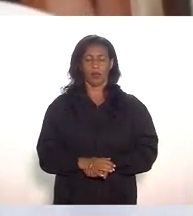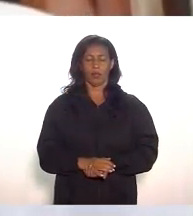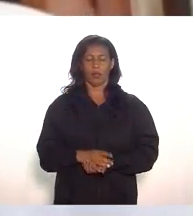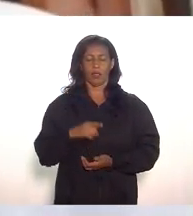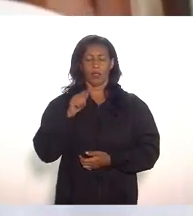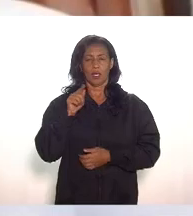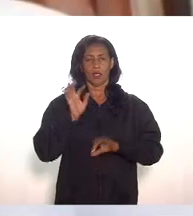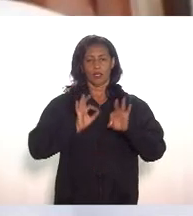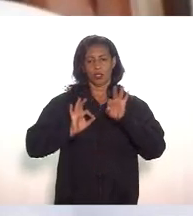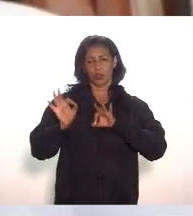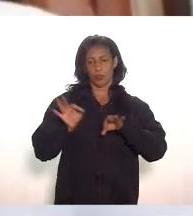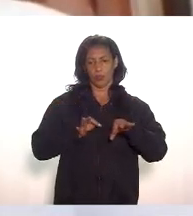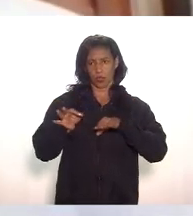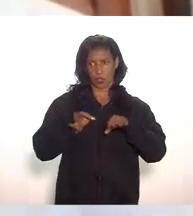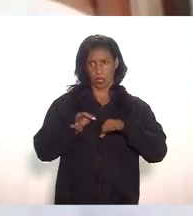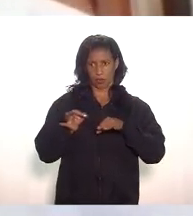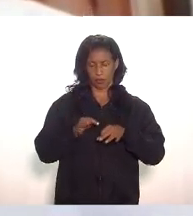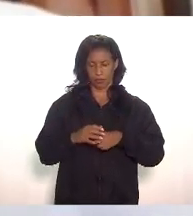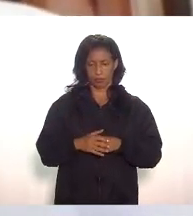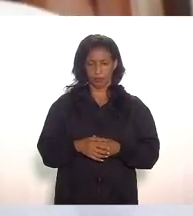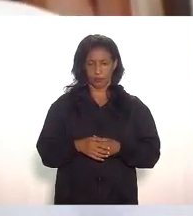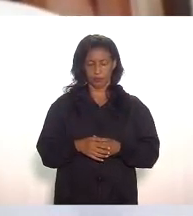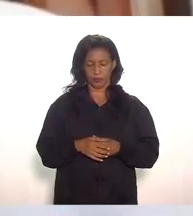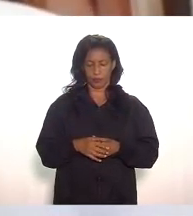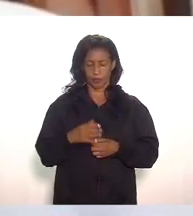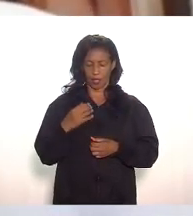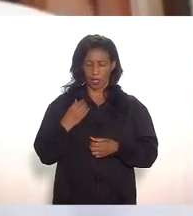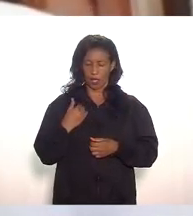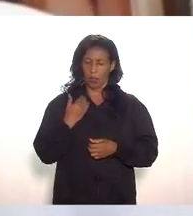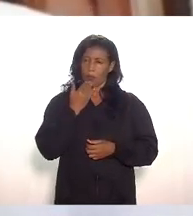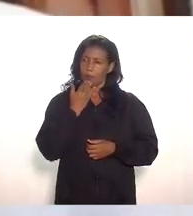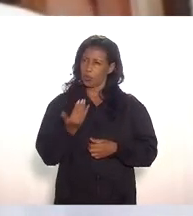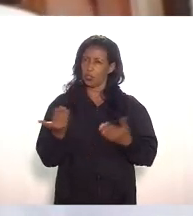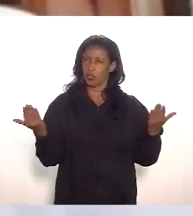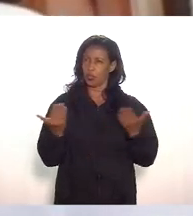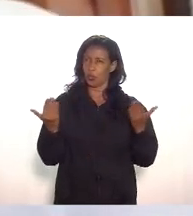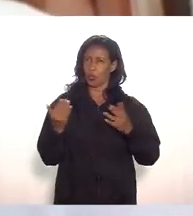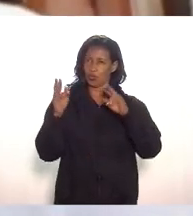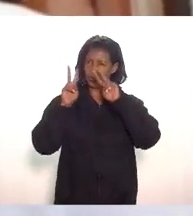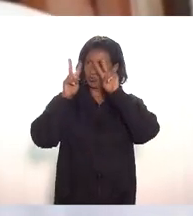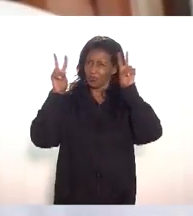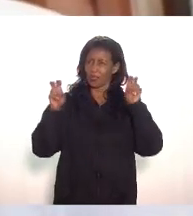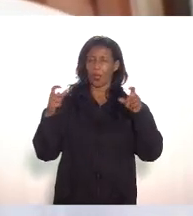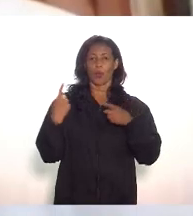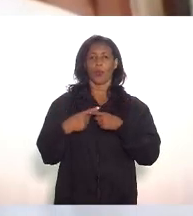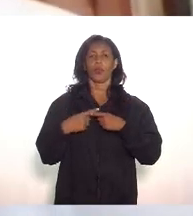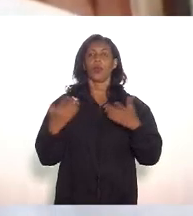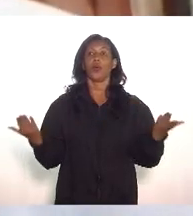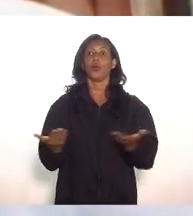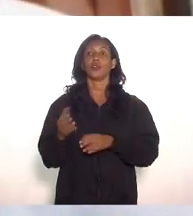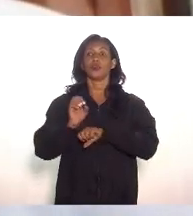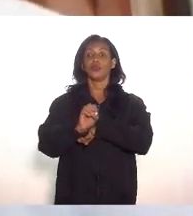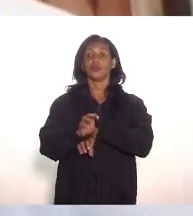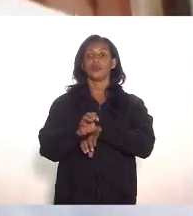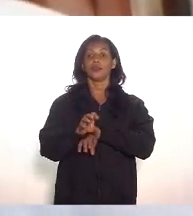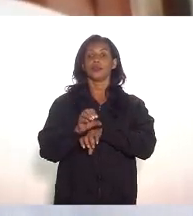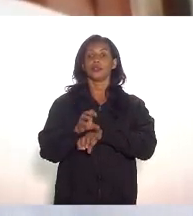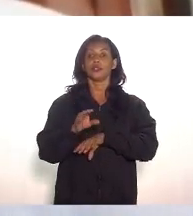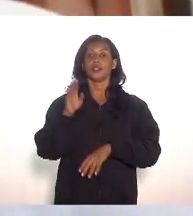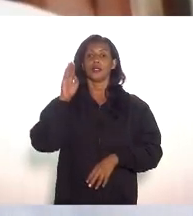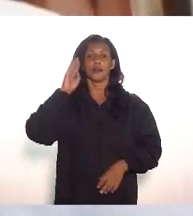coloquei esse projeto em pauta aí, porque realmente hoje a educação é